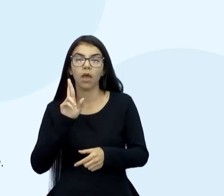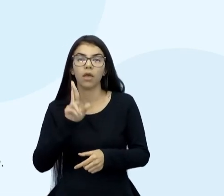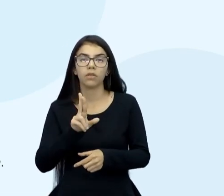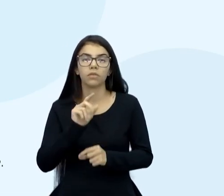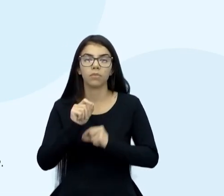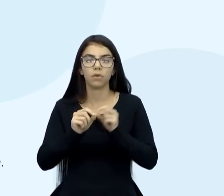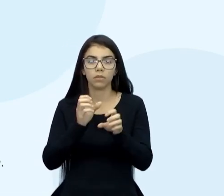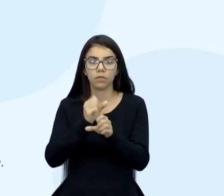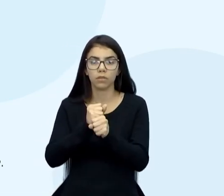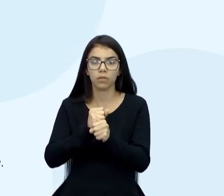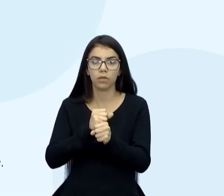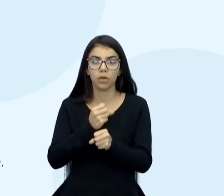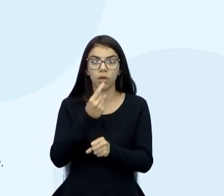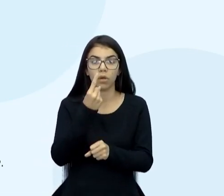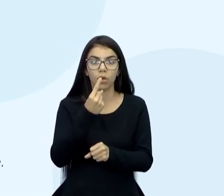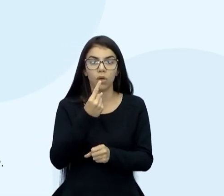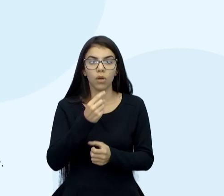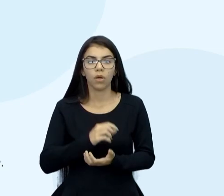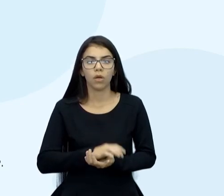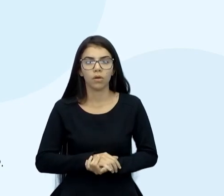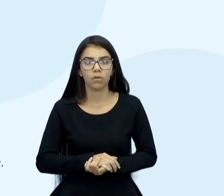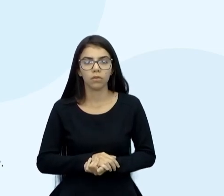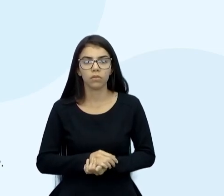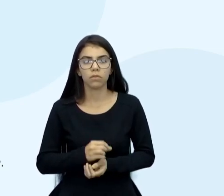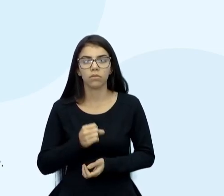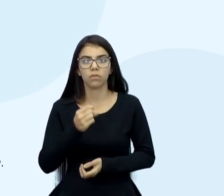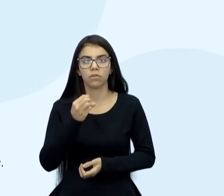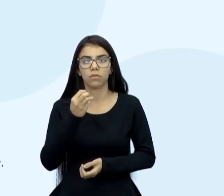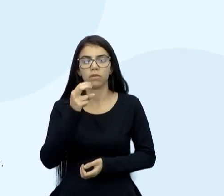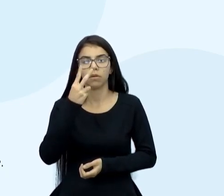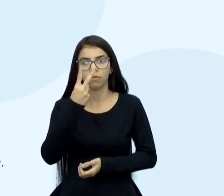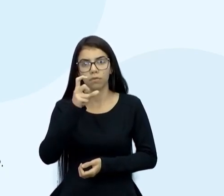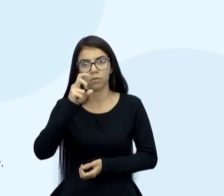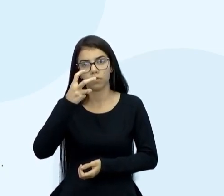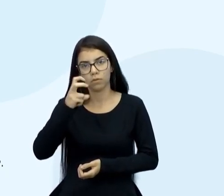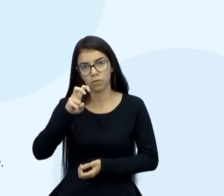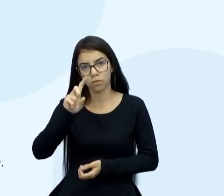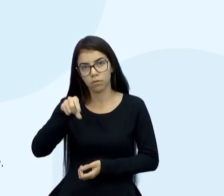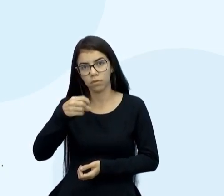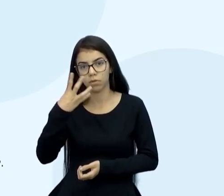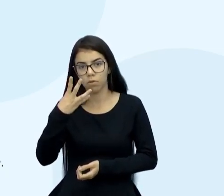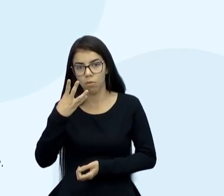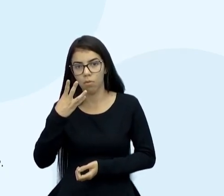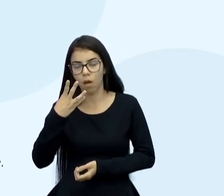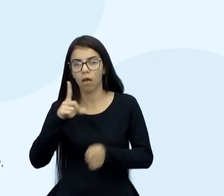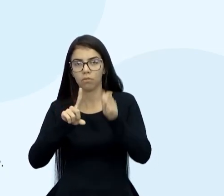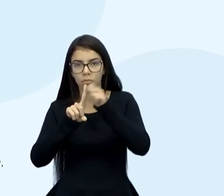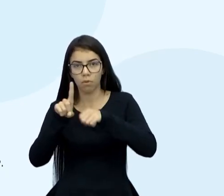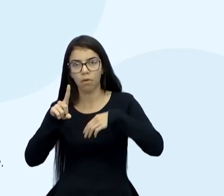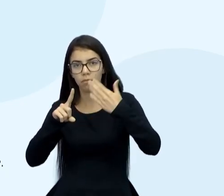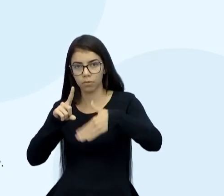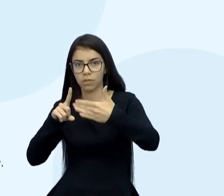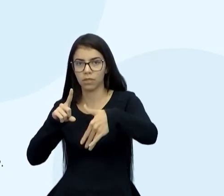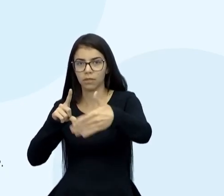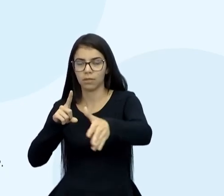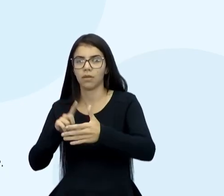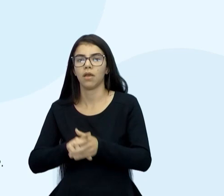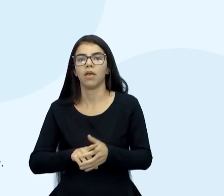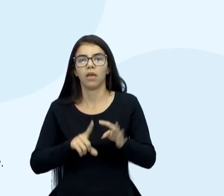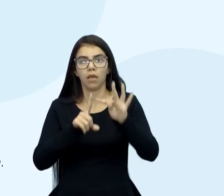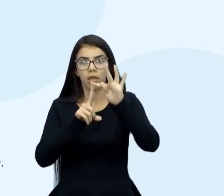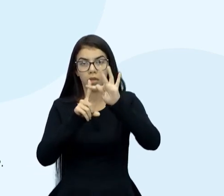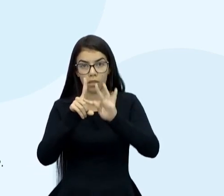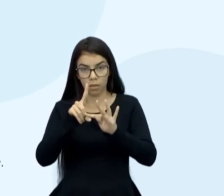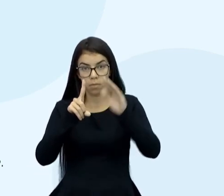graus Celsius por mês. Então, é uma temperatura agradável. Já a mínima, eu chego fazendo o mesmo